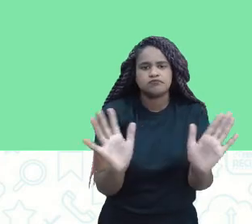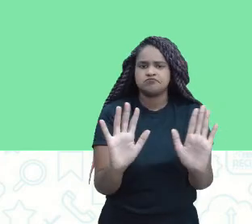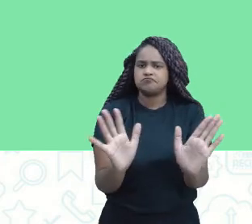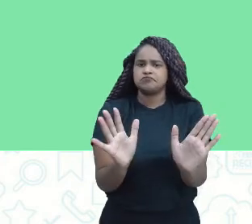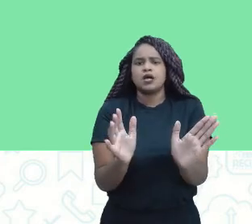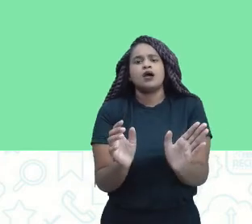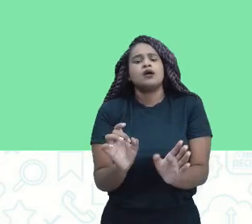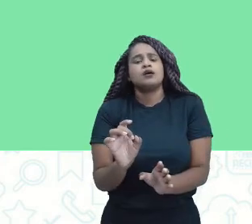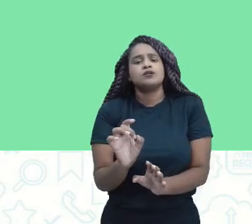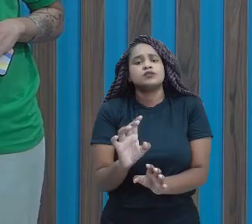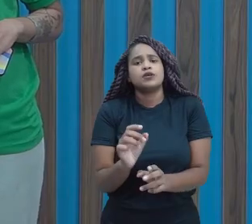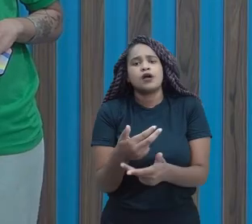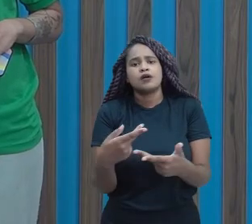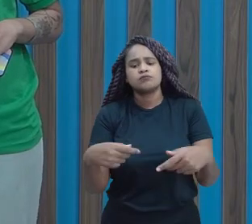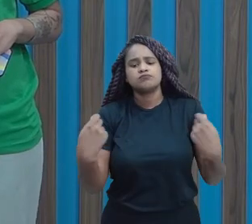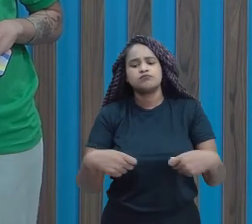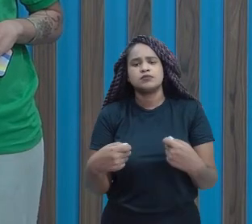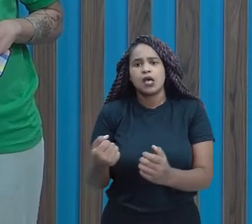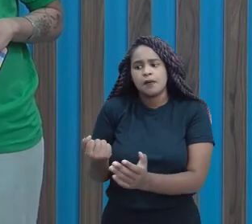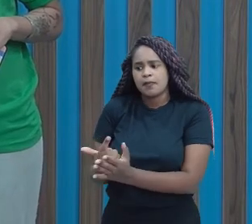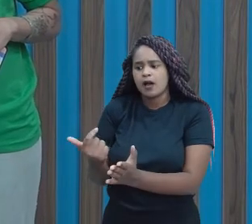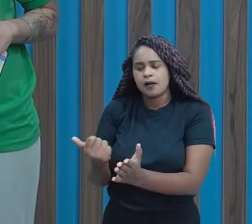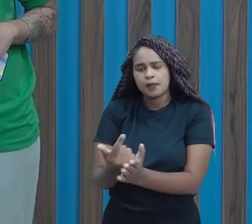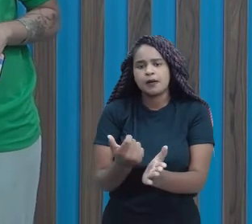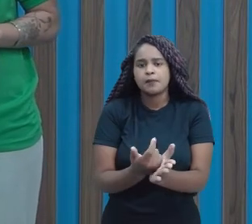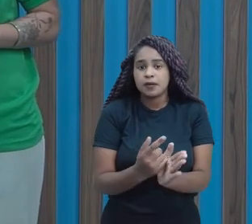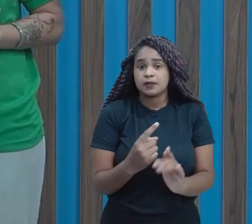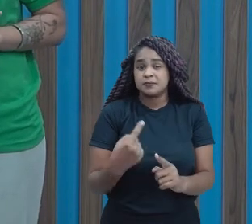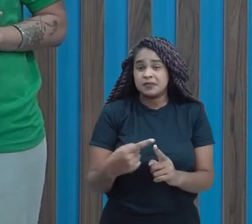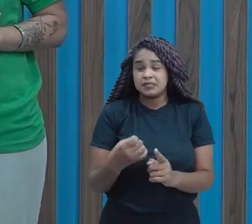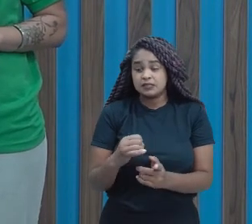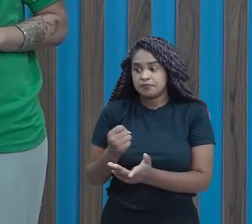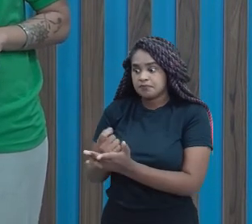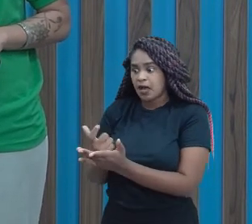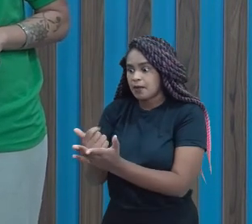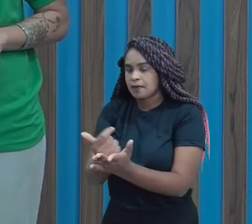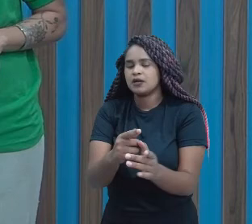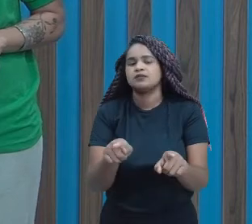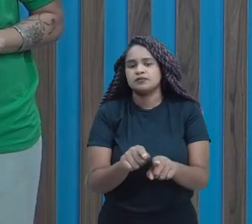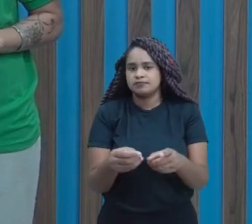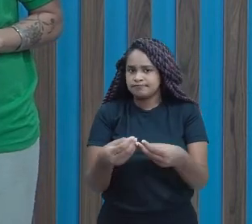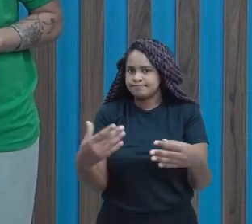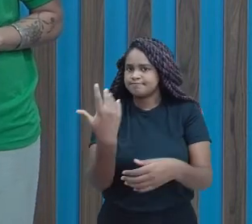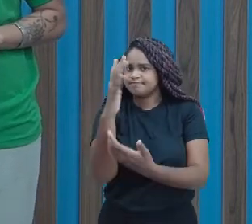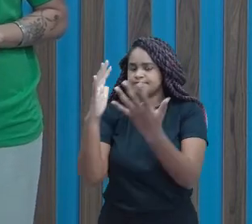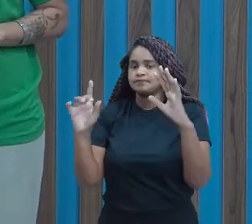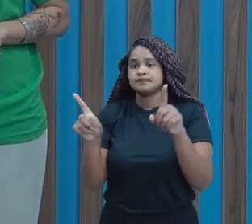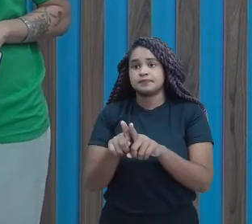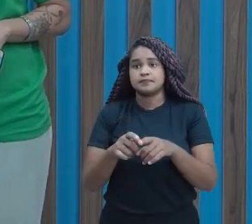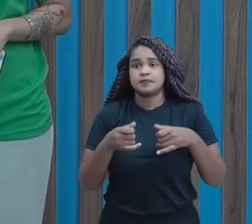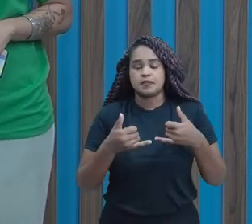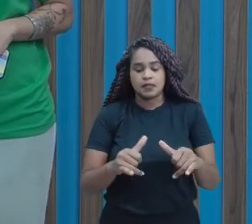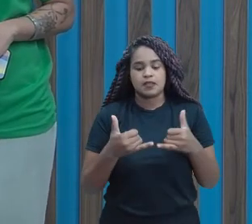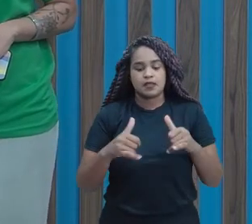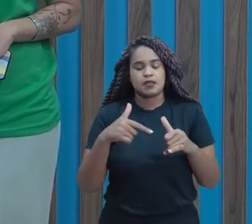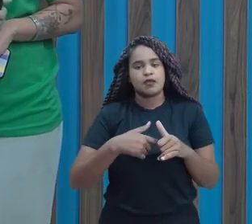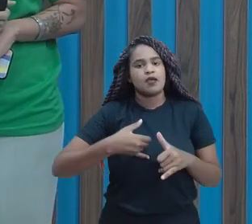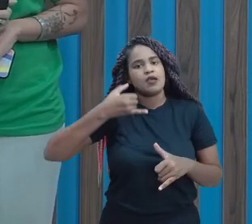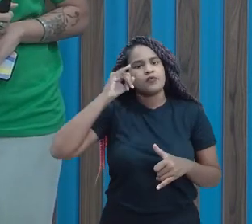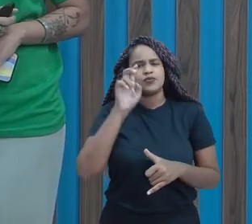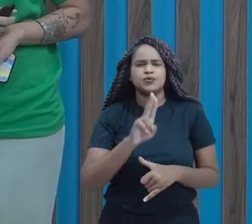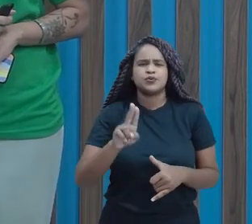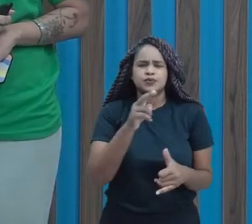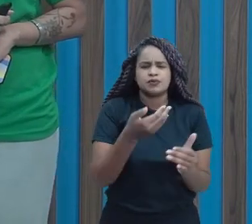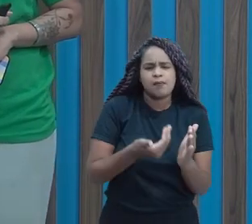necessário, né? Esse consumo desenfreado nosso impacta no nosso meio ambiente. Energia, né? Reduz o consumo de